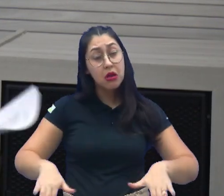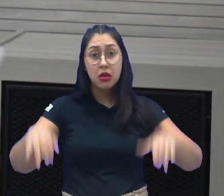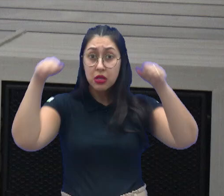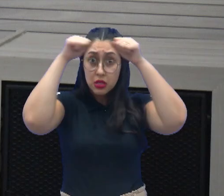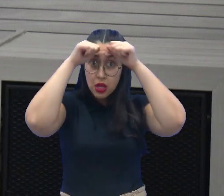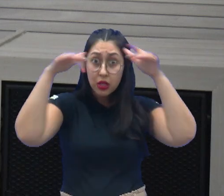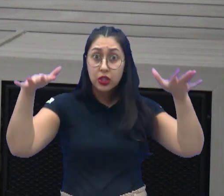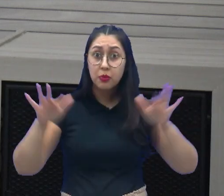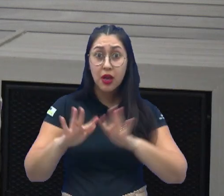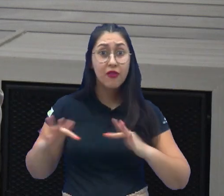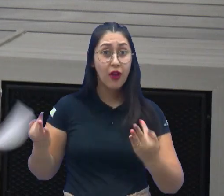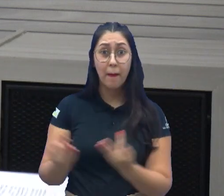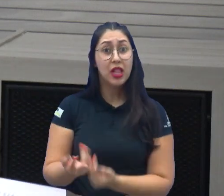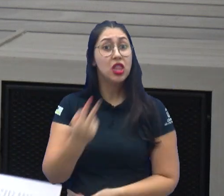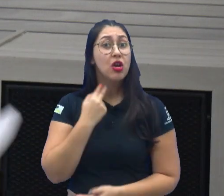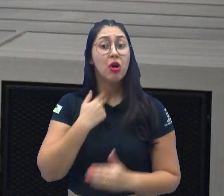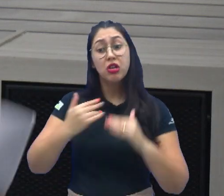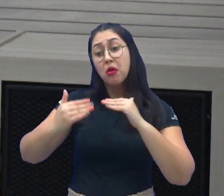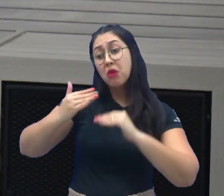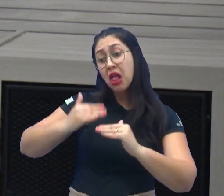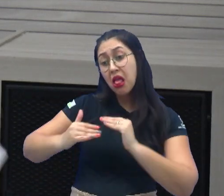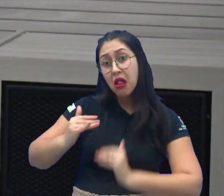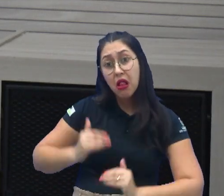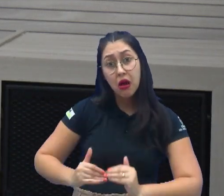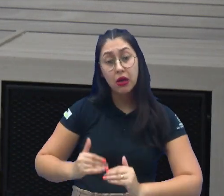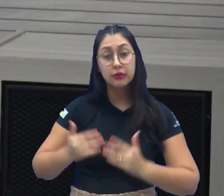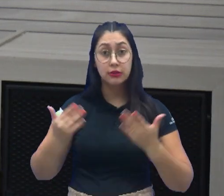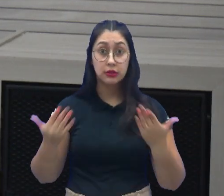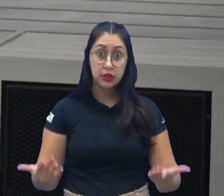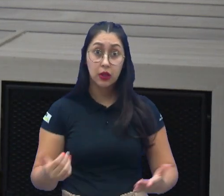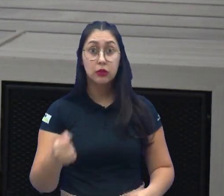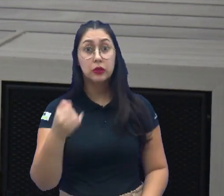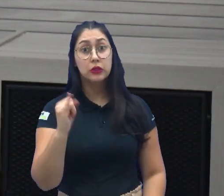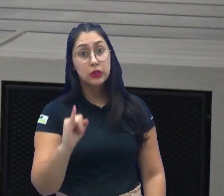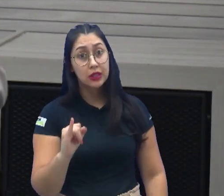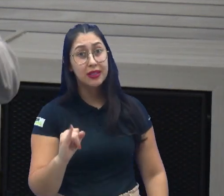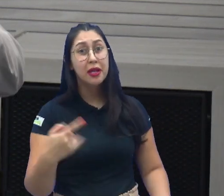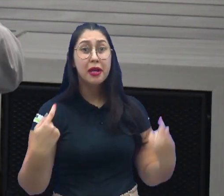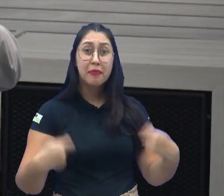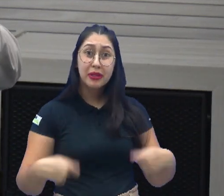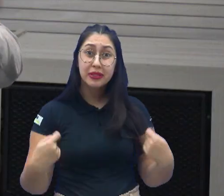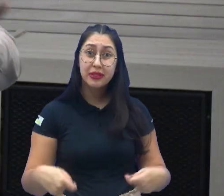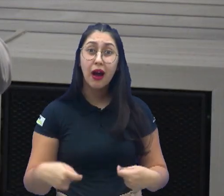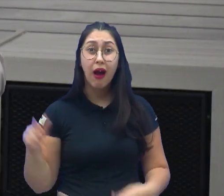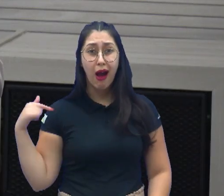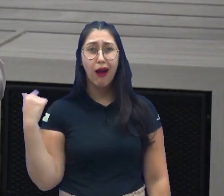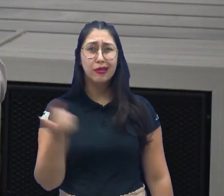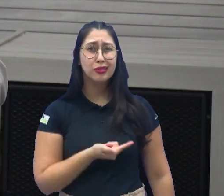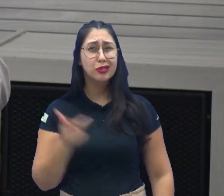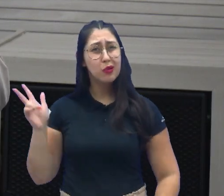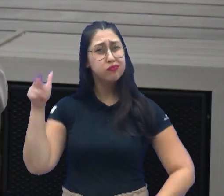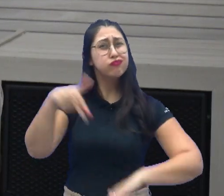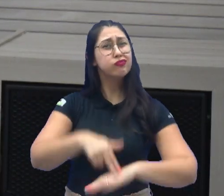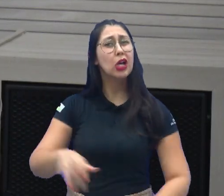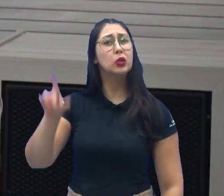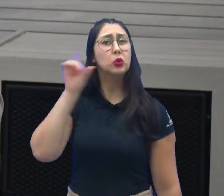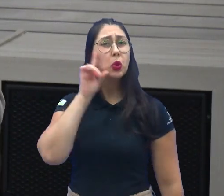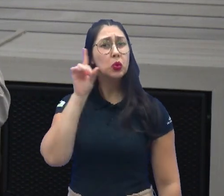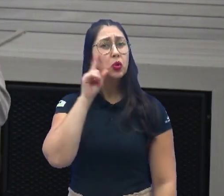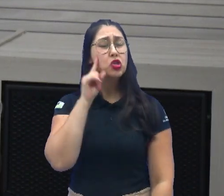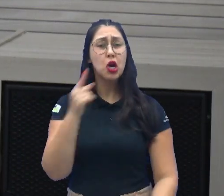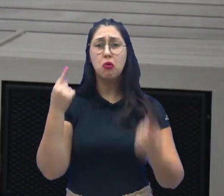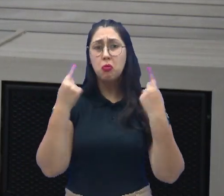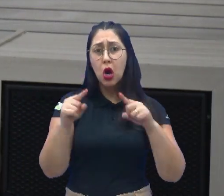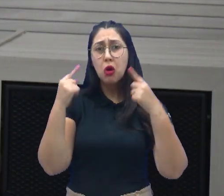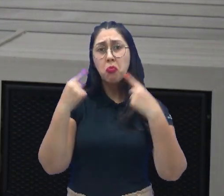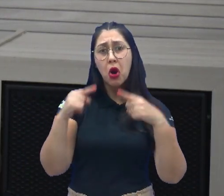não retroceder. Então, se a gente tiver que voltar aos microfones diariamente aqui, em todas as sessões,